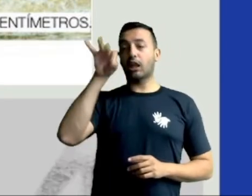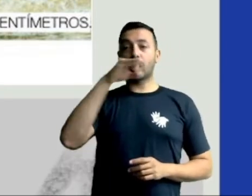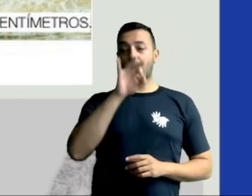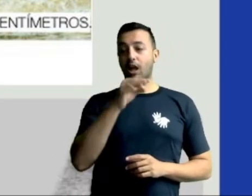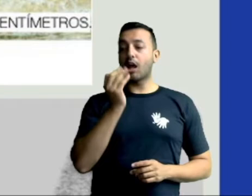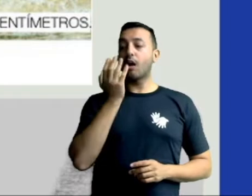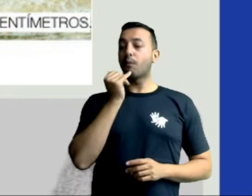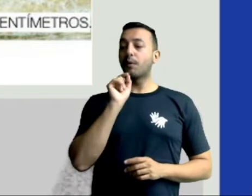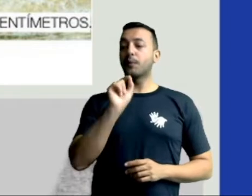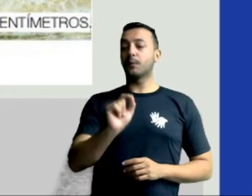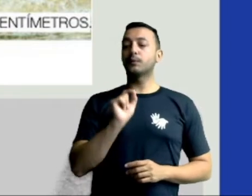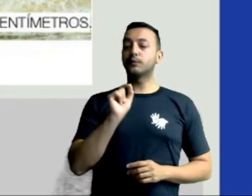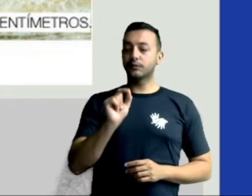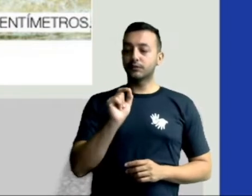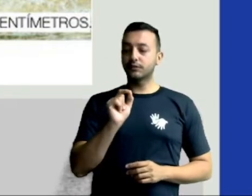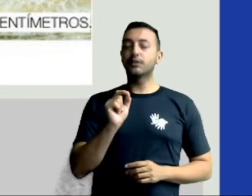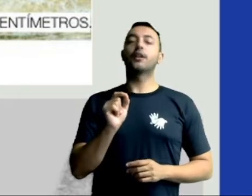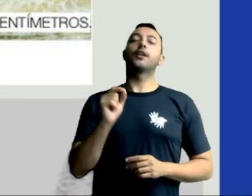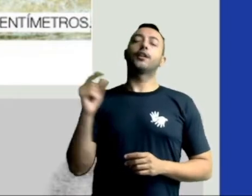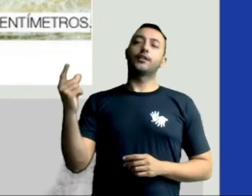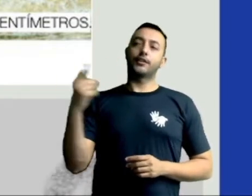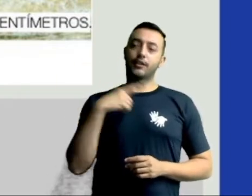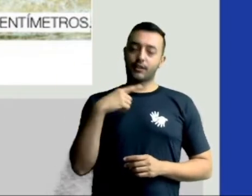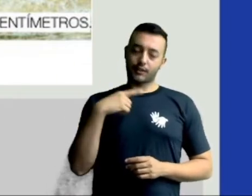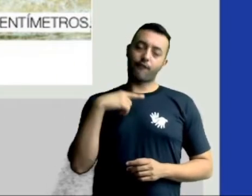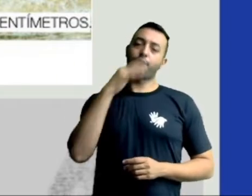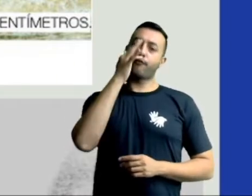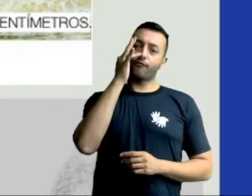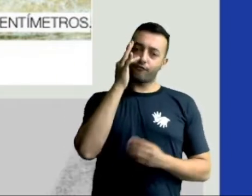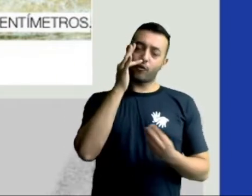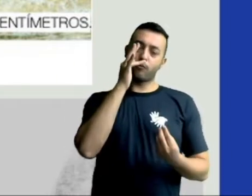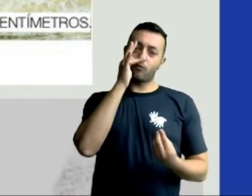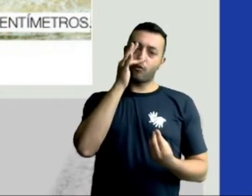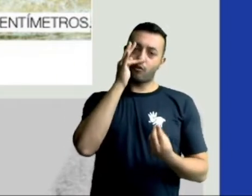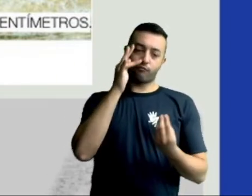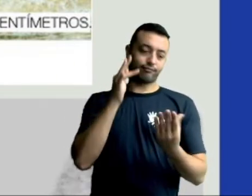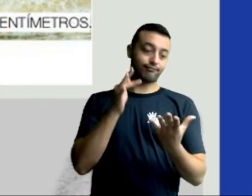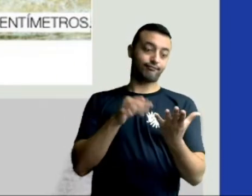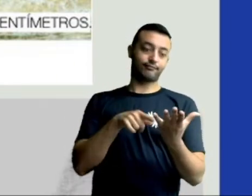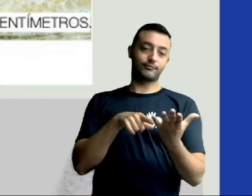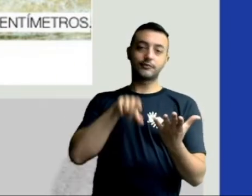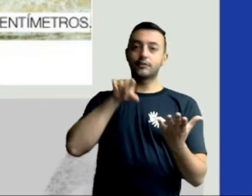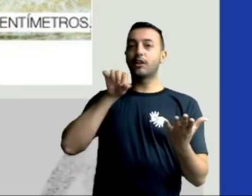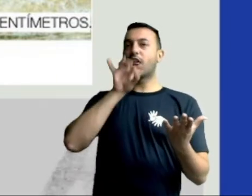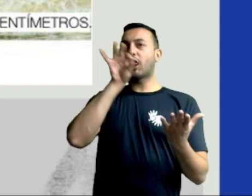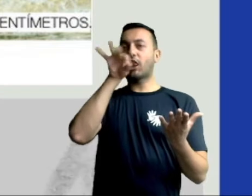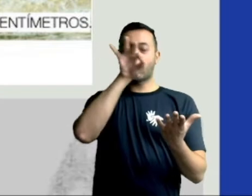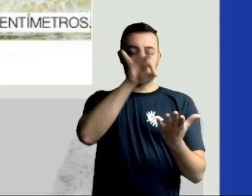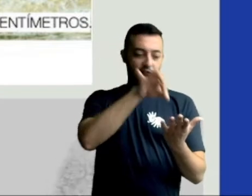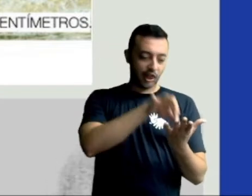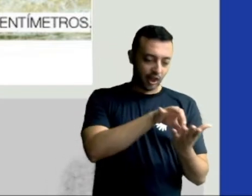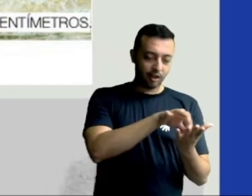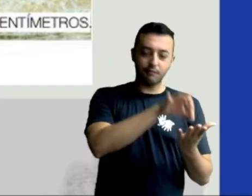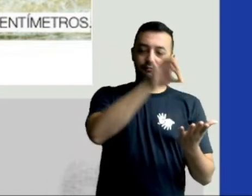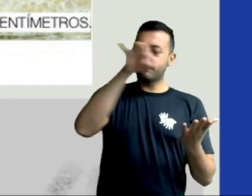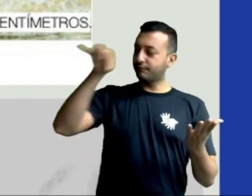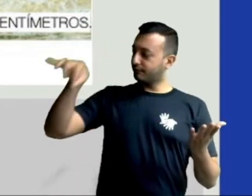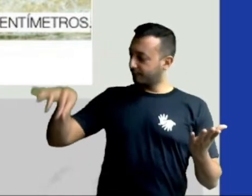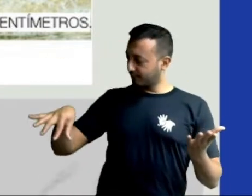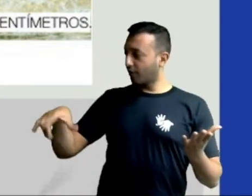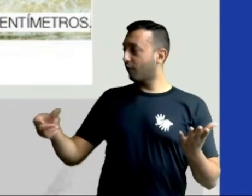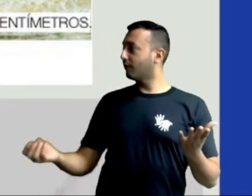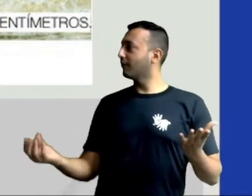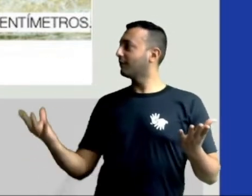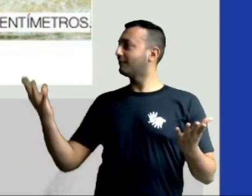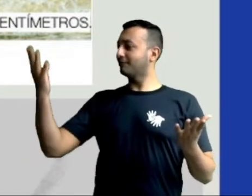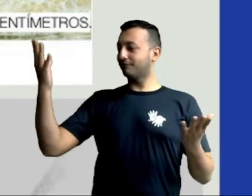se alimentam do néctar e ajuda na reprodução das plantas. O martim pescador, que